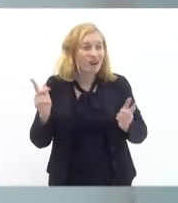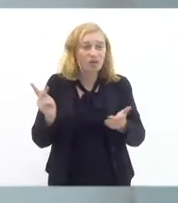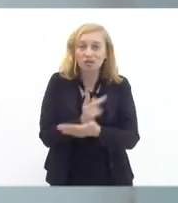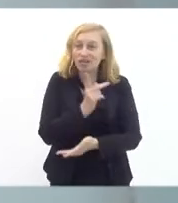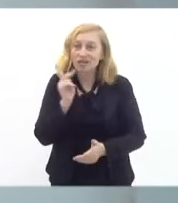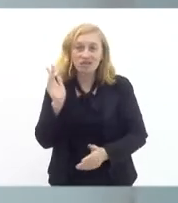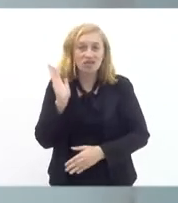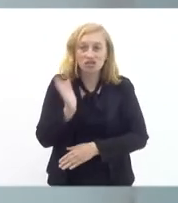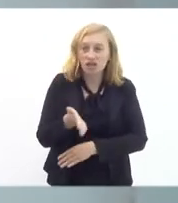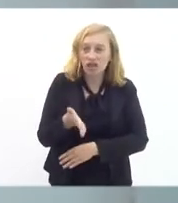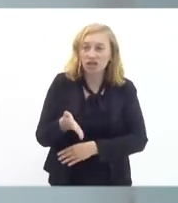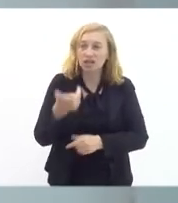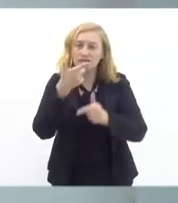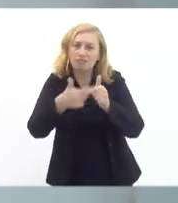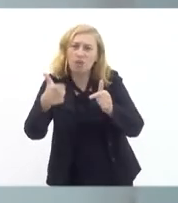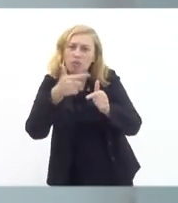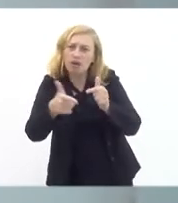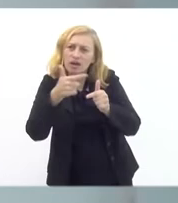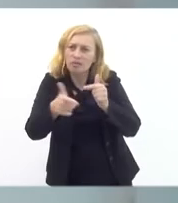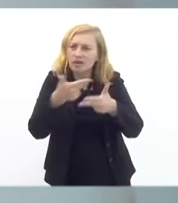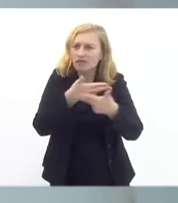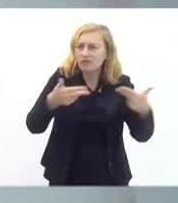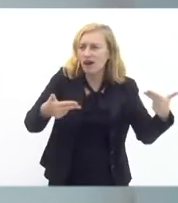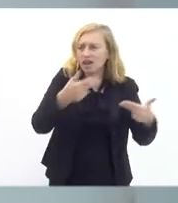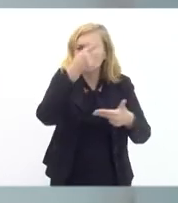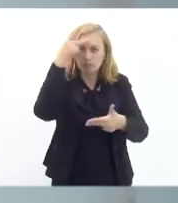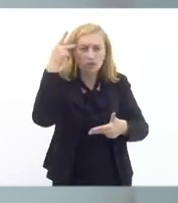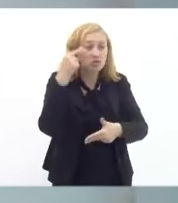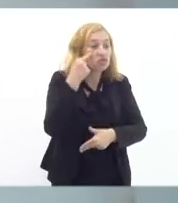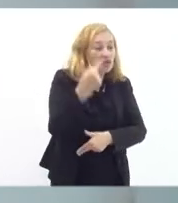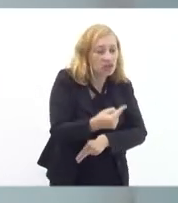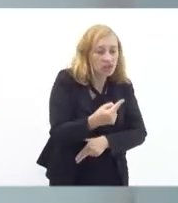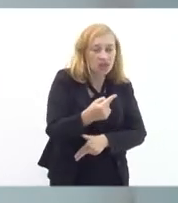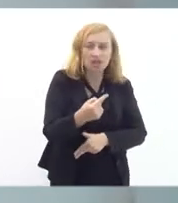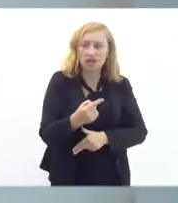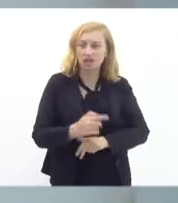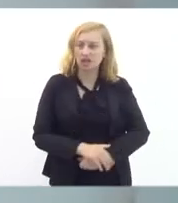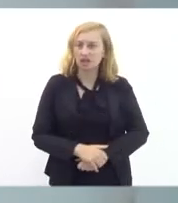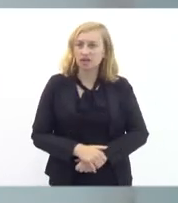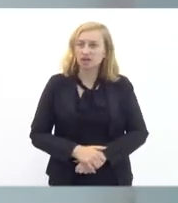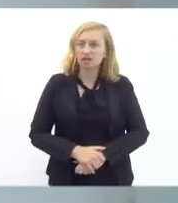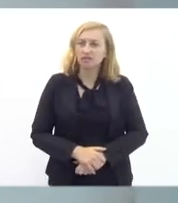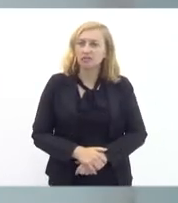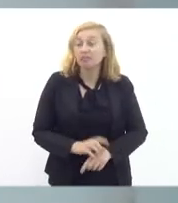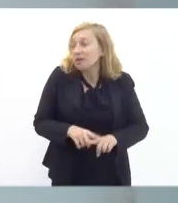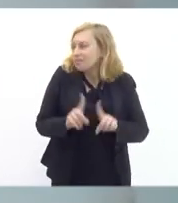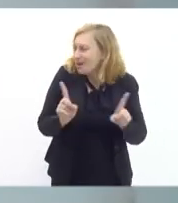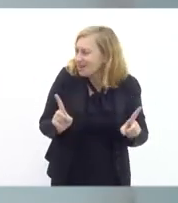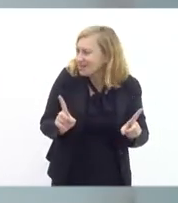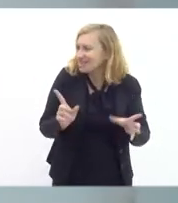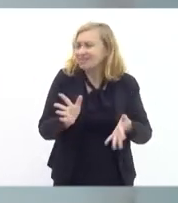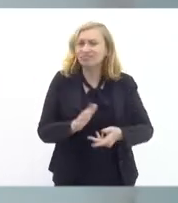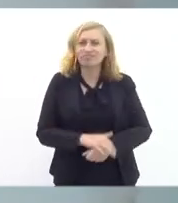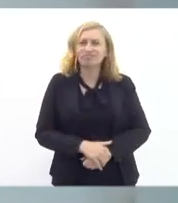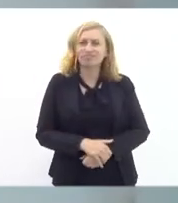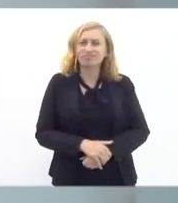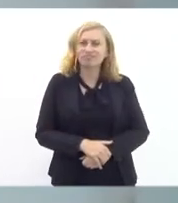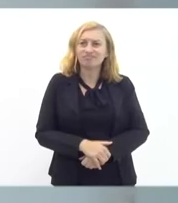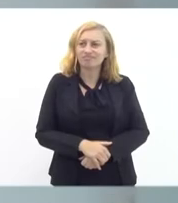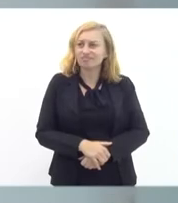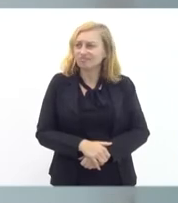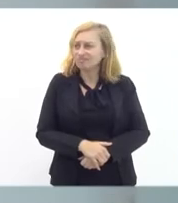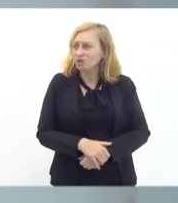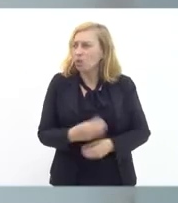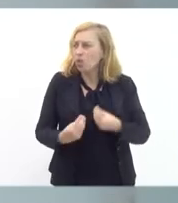Né? Eu acho que esse problema vários protetores aqui enfrentam, talvez na escala menor, mas e aí resolve